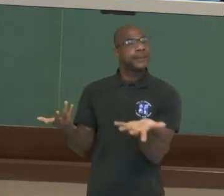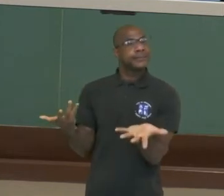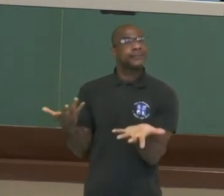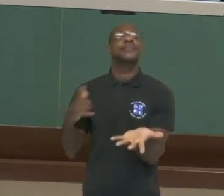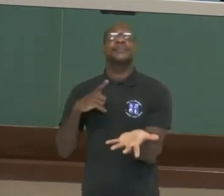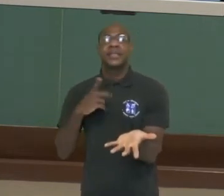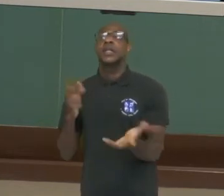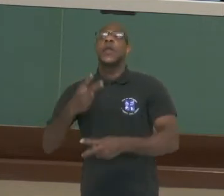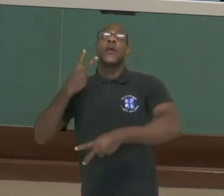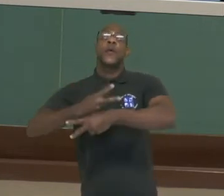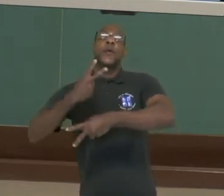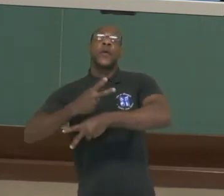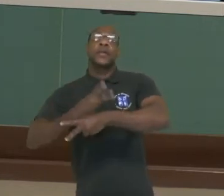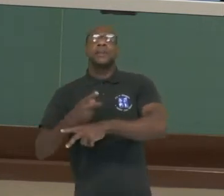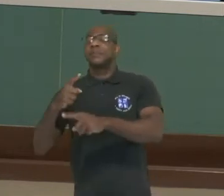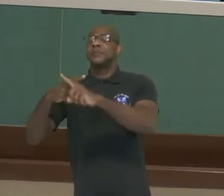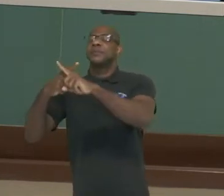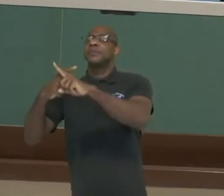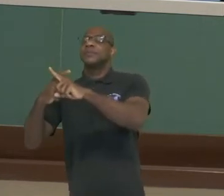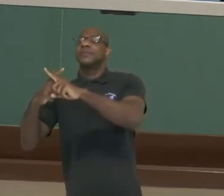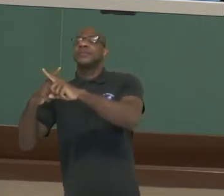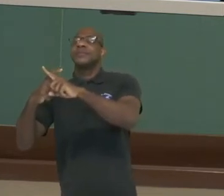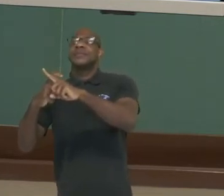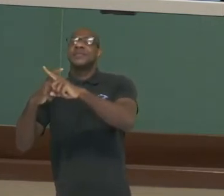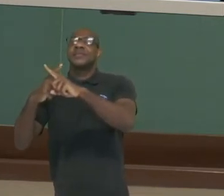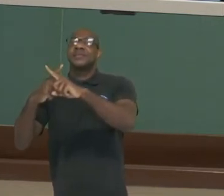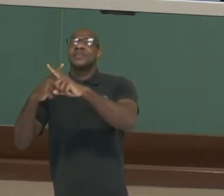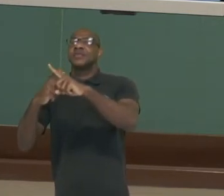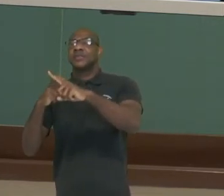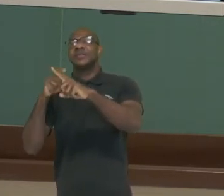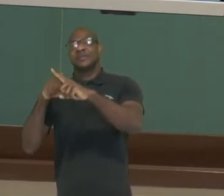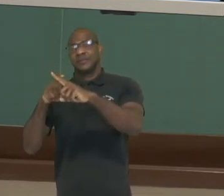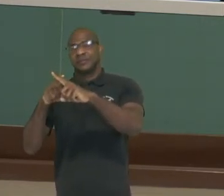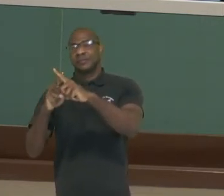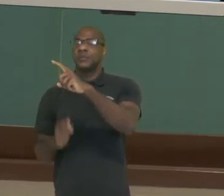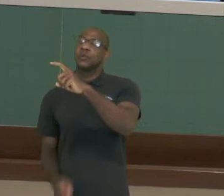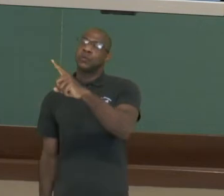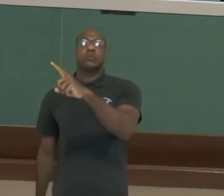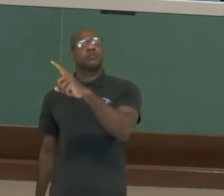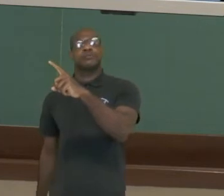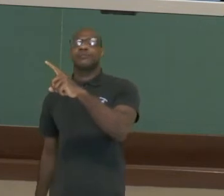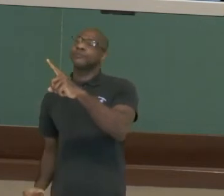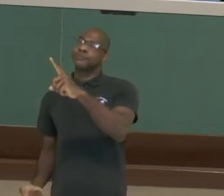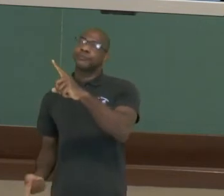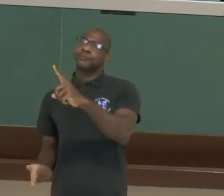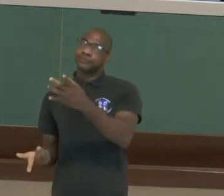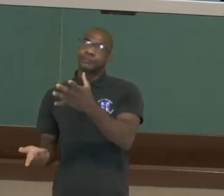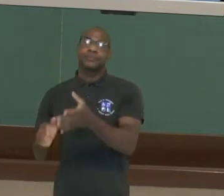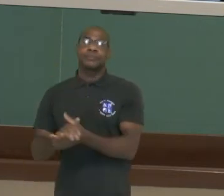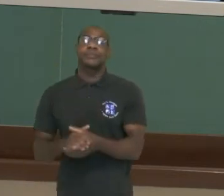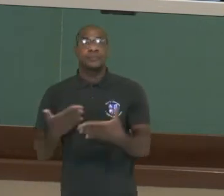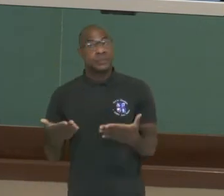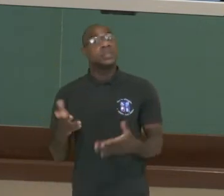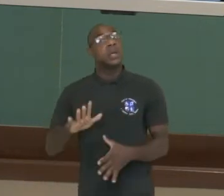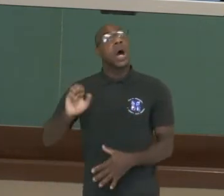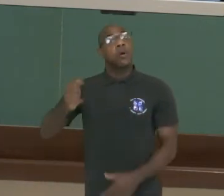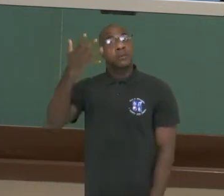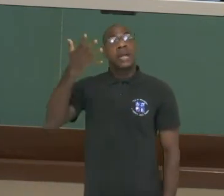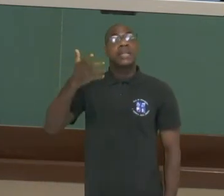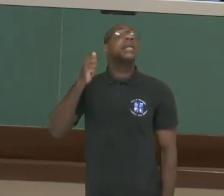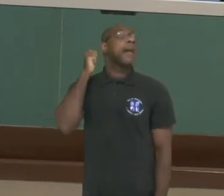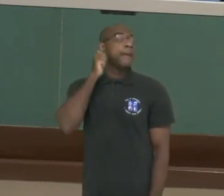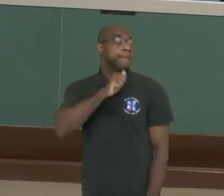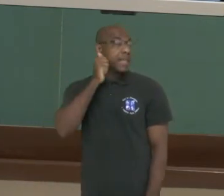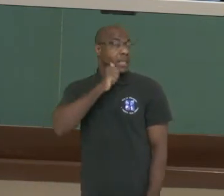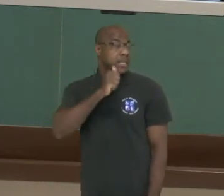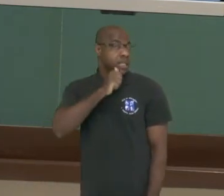no cromossomo X. Então, falando da síndrome de Turner, ocorre nas meninas e